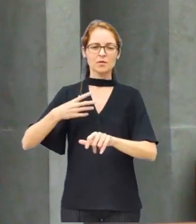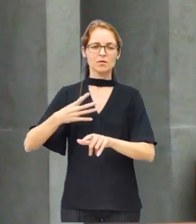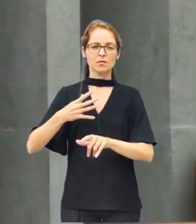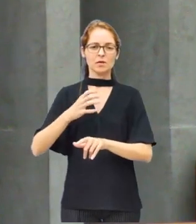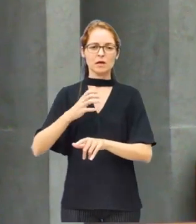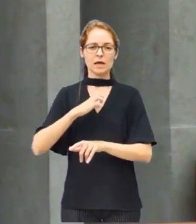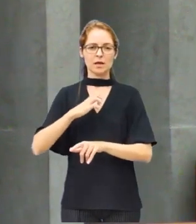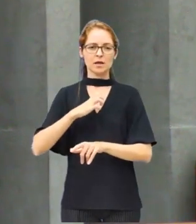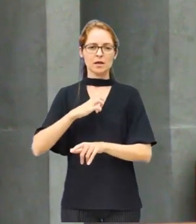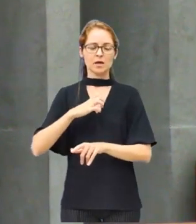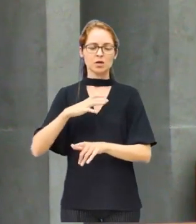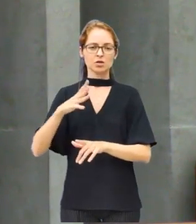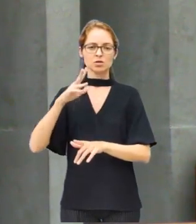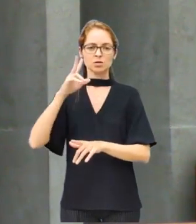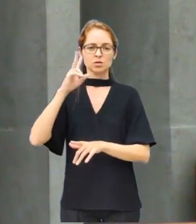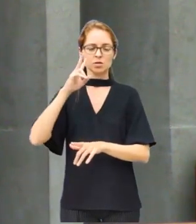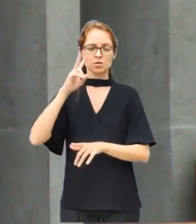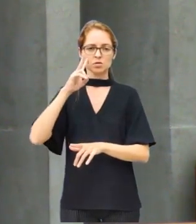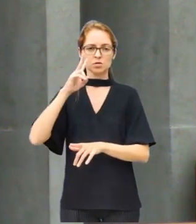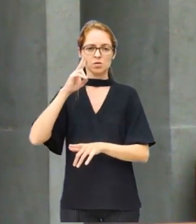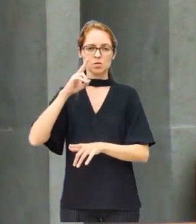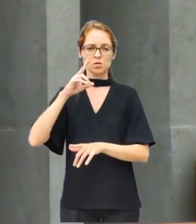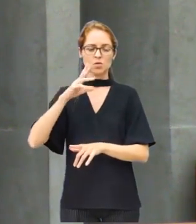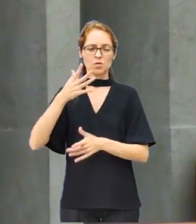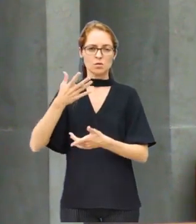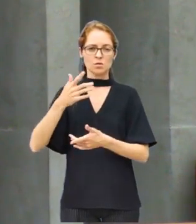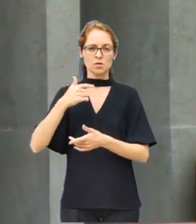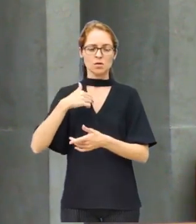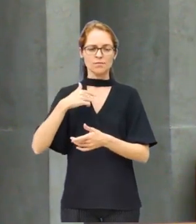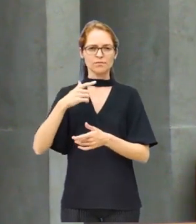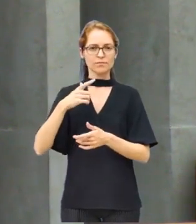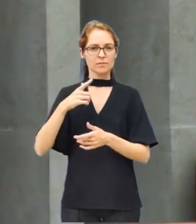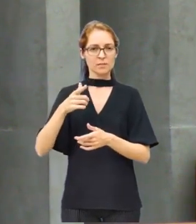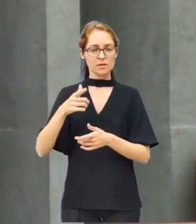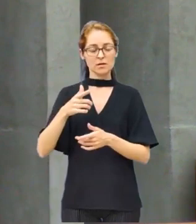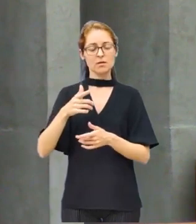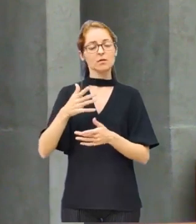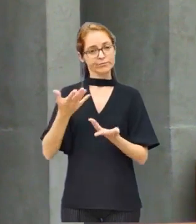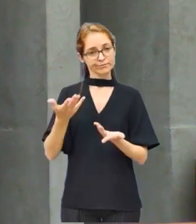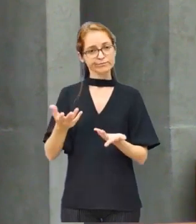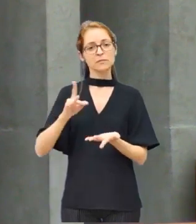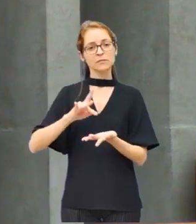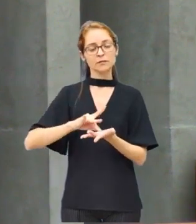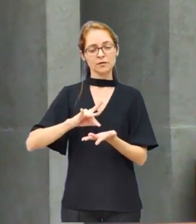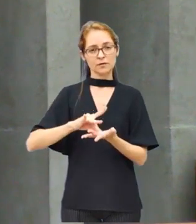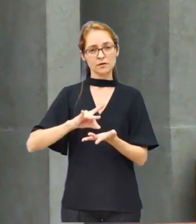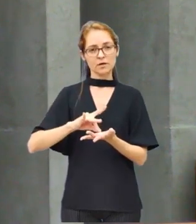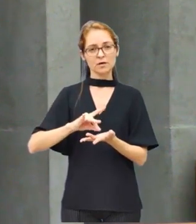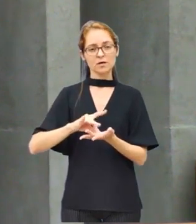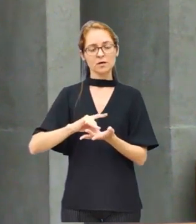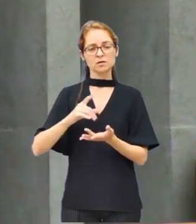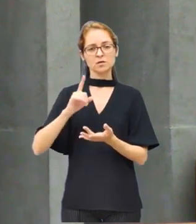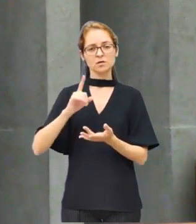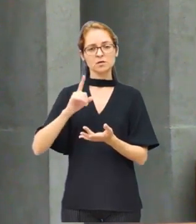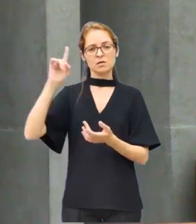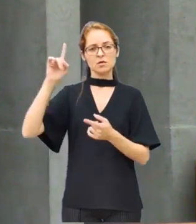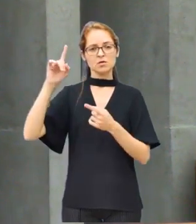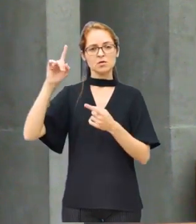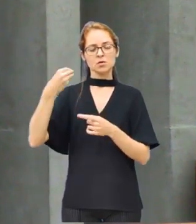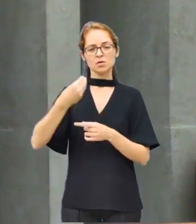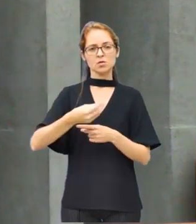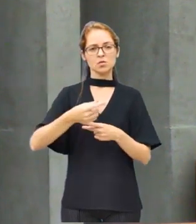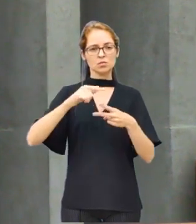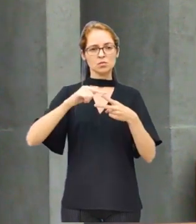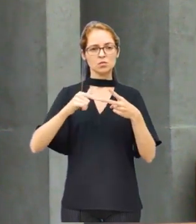povo, tanto é que foi algo tão grave que Deus mandou outras pessoas, assim como Oséias e Amós,